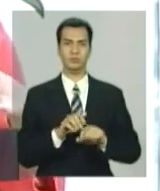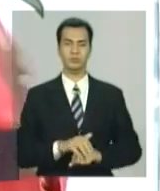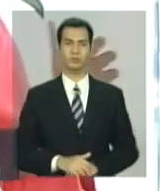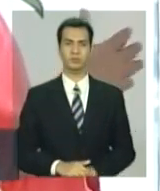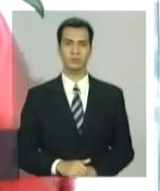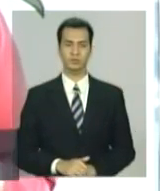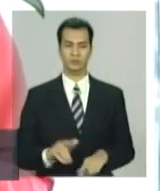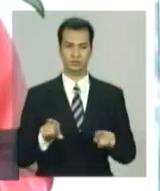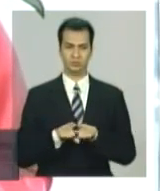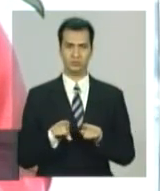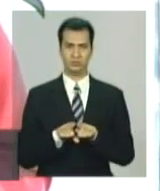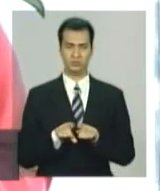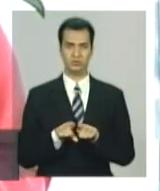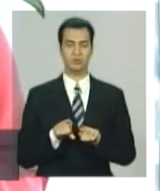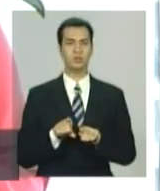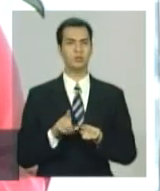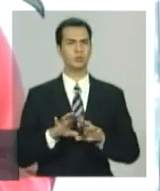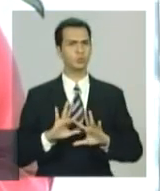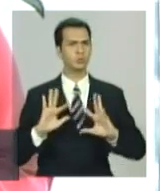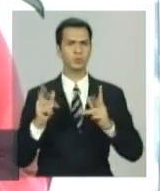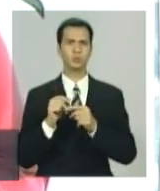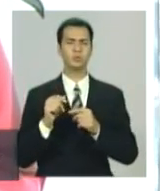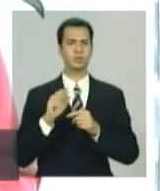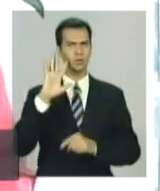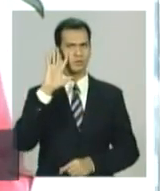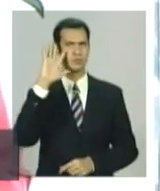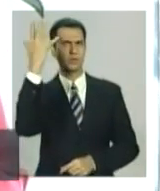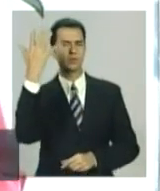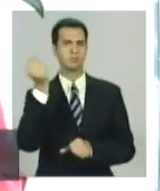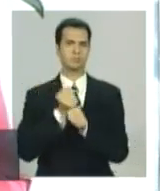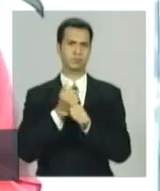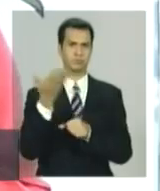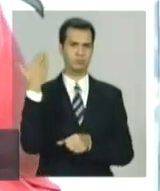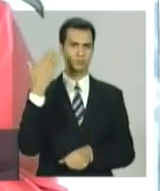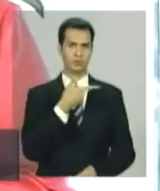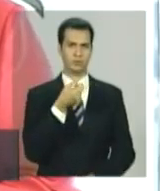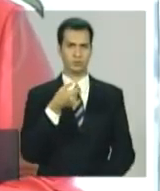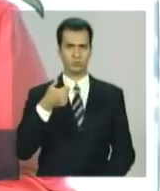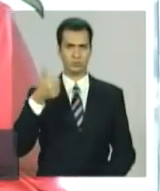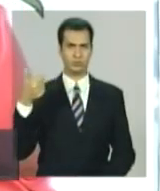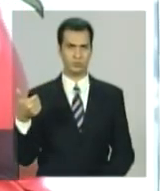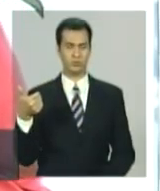de todas as medidas tomadas ao longo de 2011 e mais